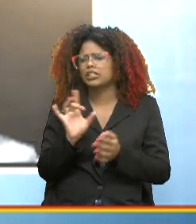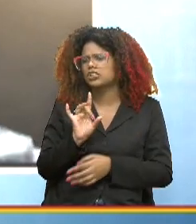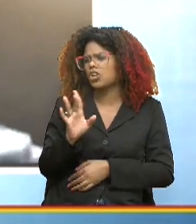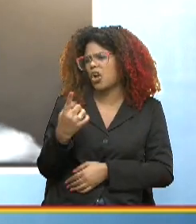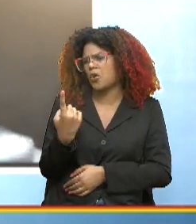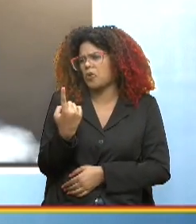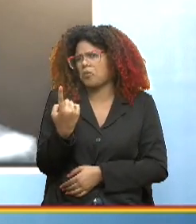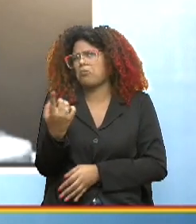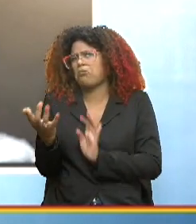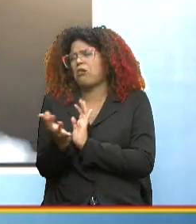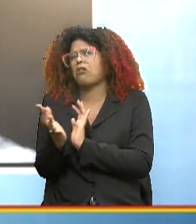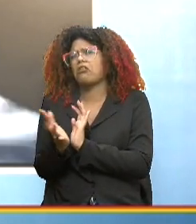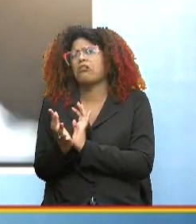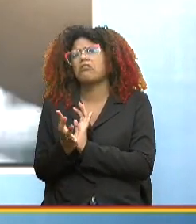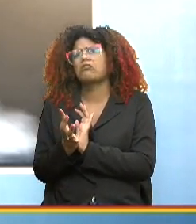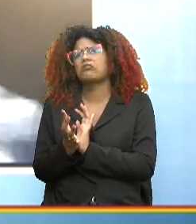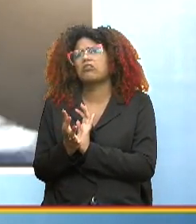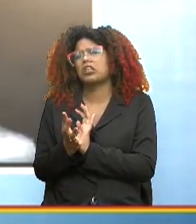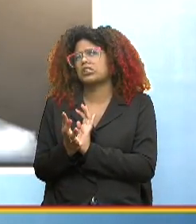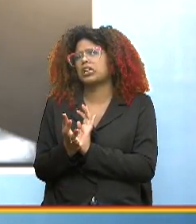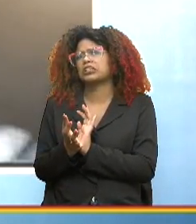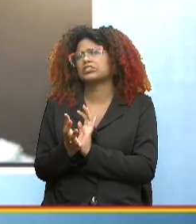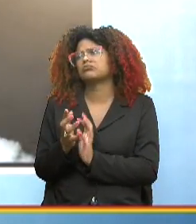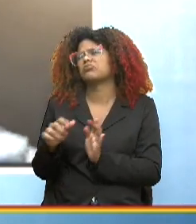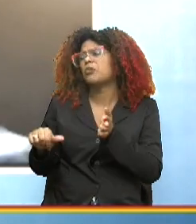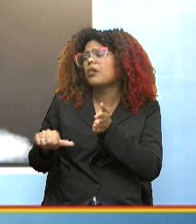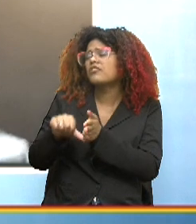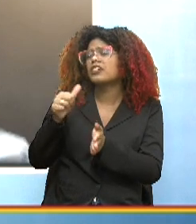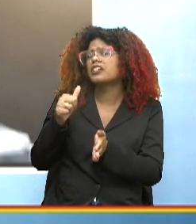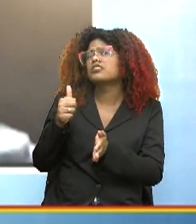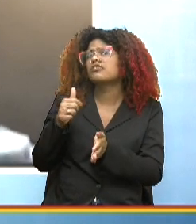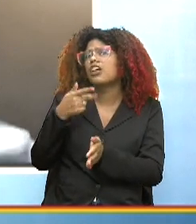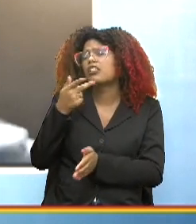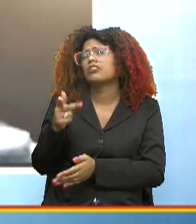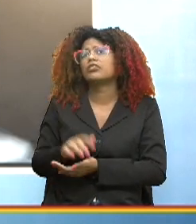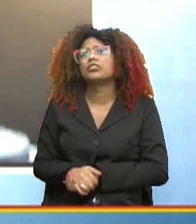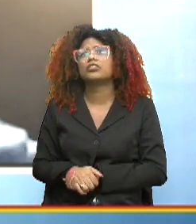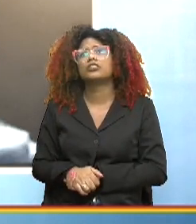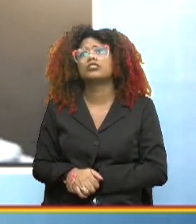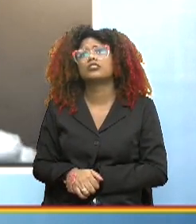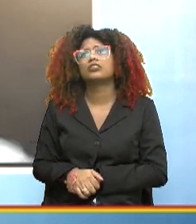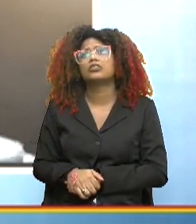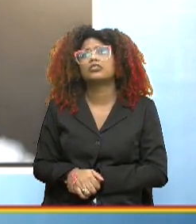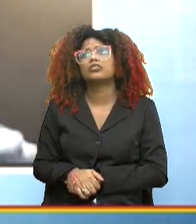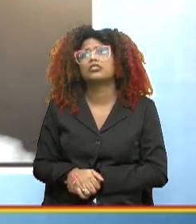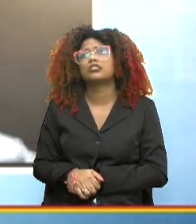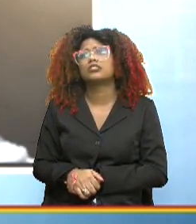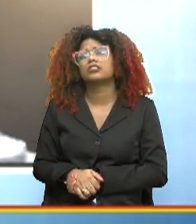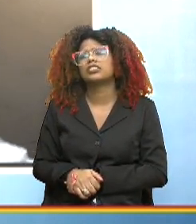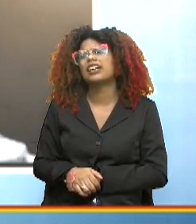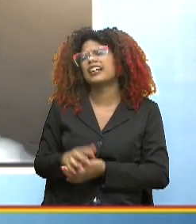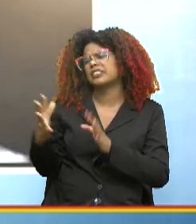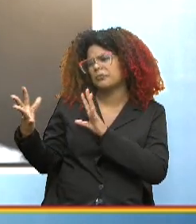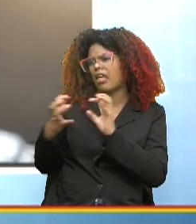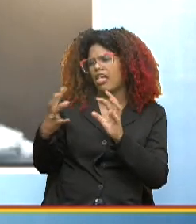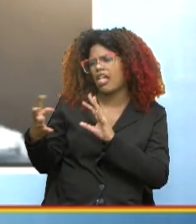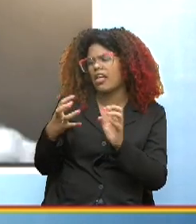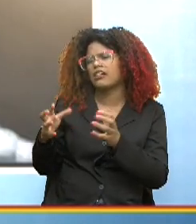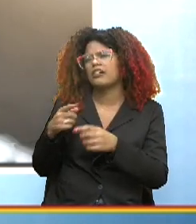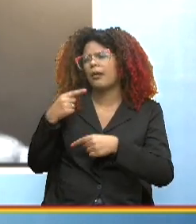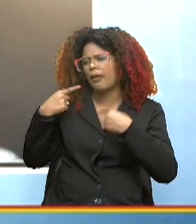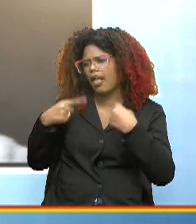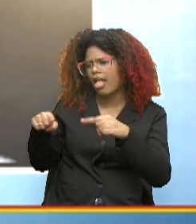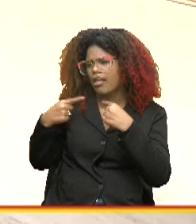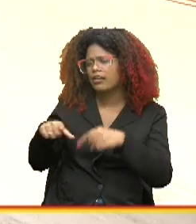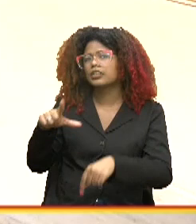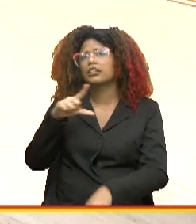um coleguinha do meu filho mais novo que uma vez disse para ele assim ele guri sempre irritava ele irritava ele e Um